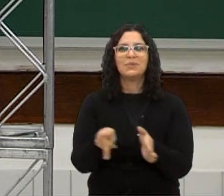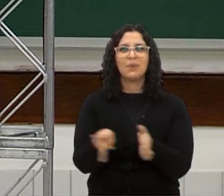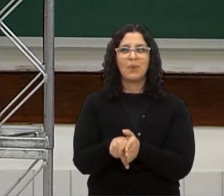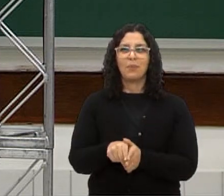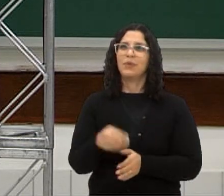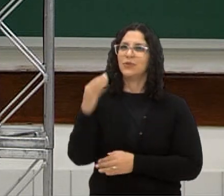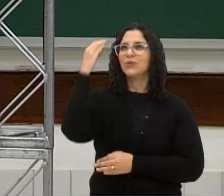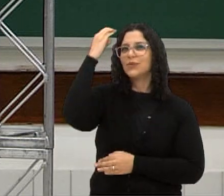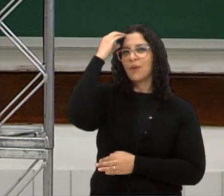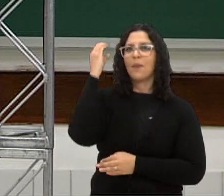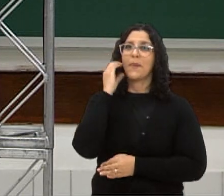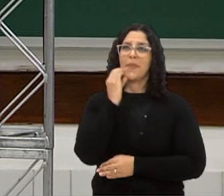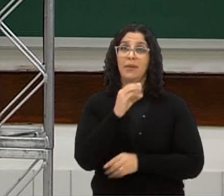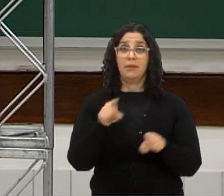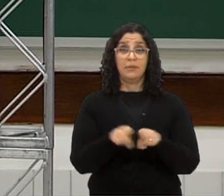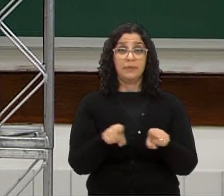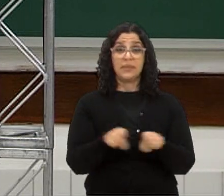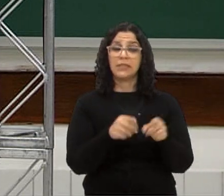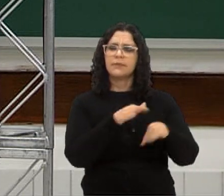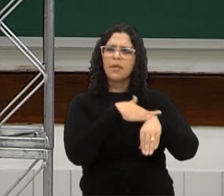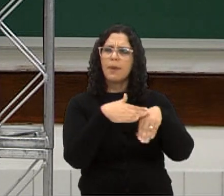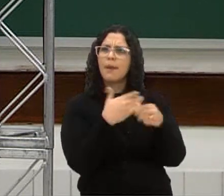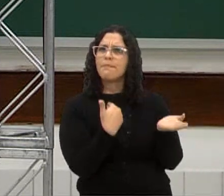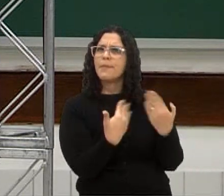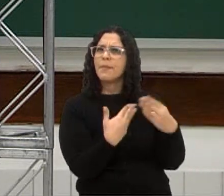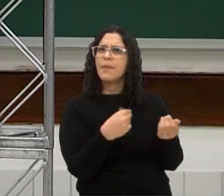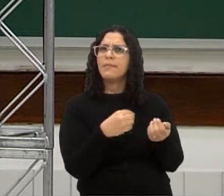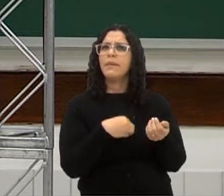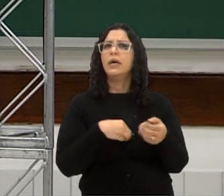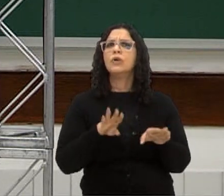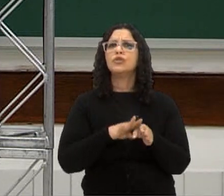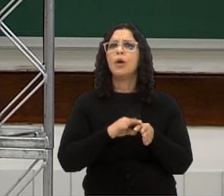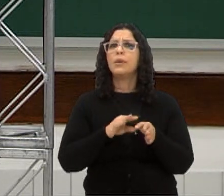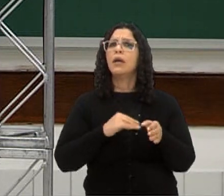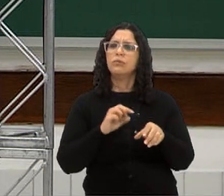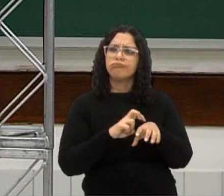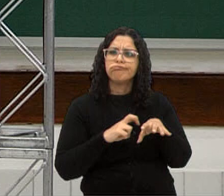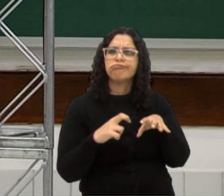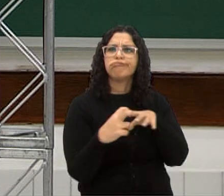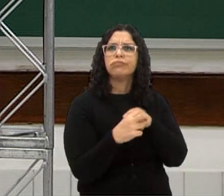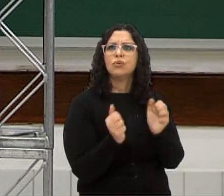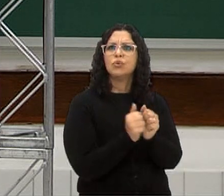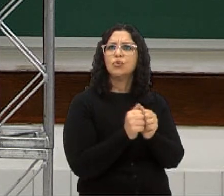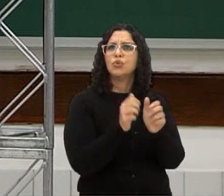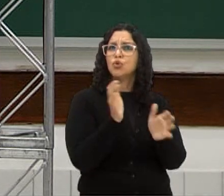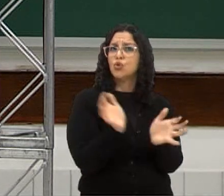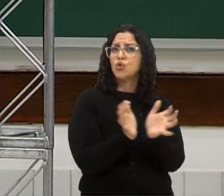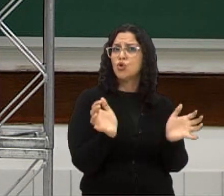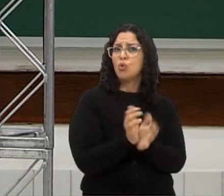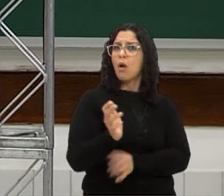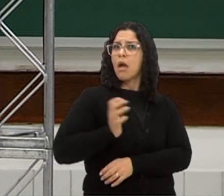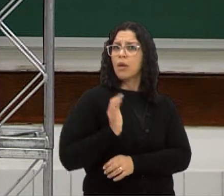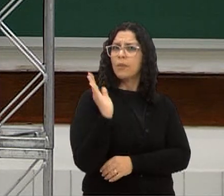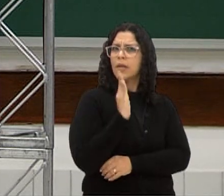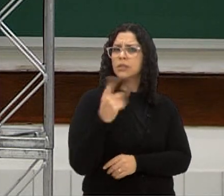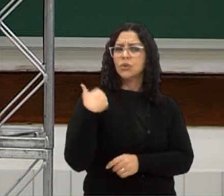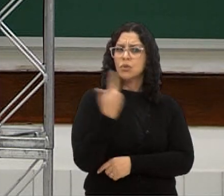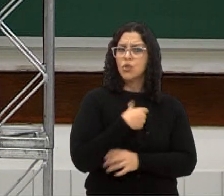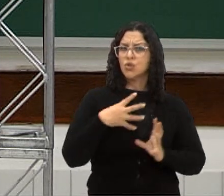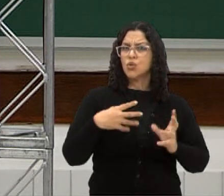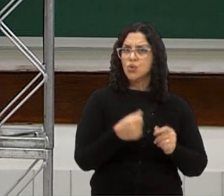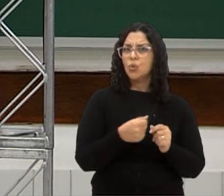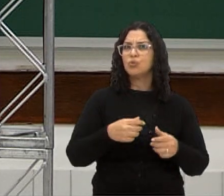José Bonifácio, ele conversa com membros da elite brasileira para que criasse uma situação para que Dom